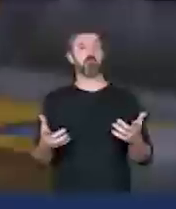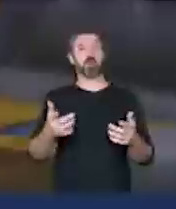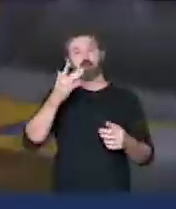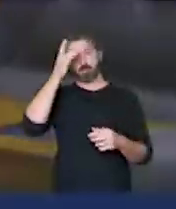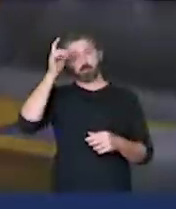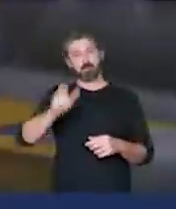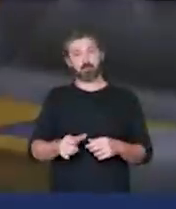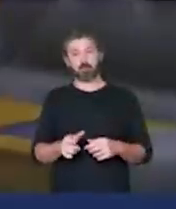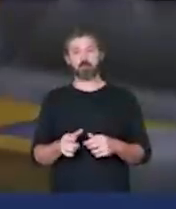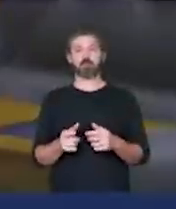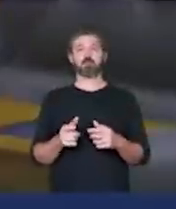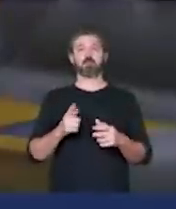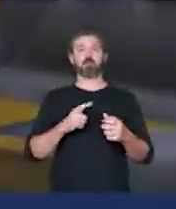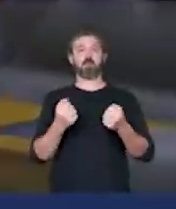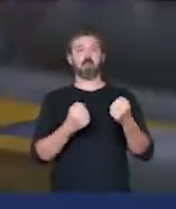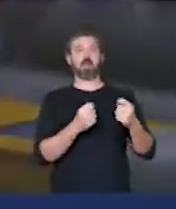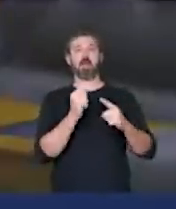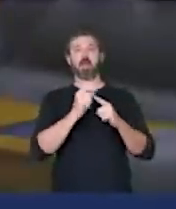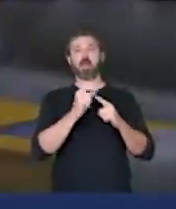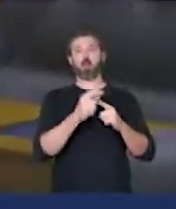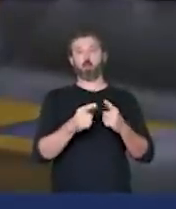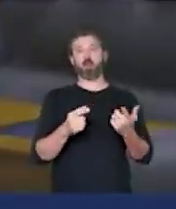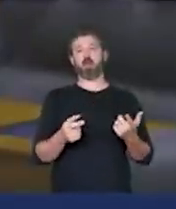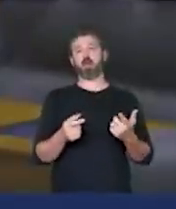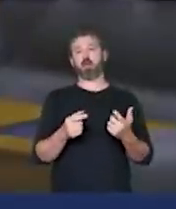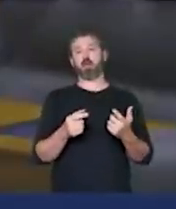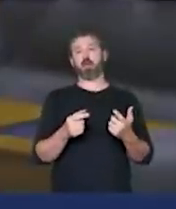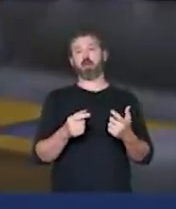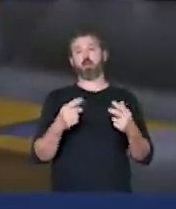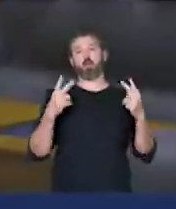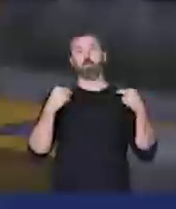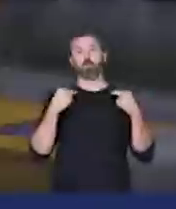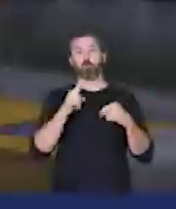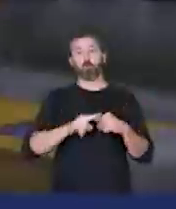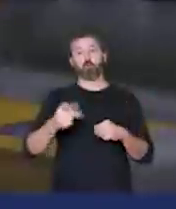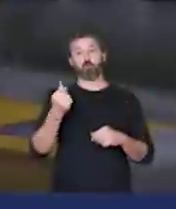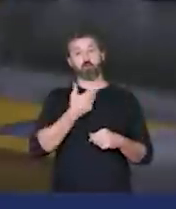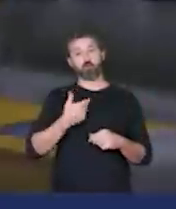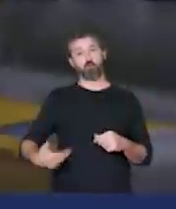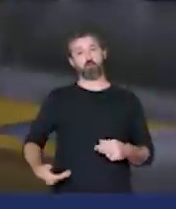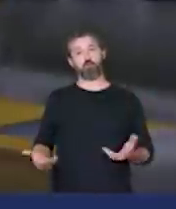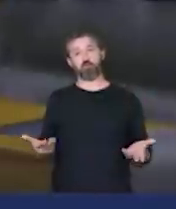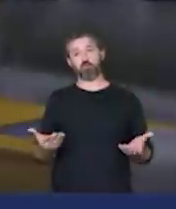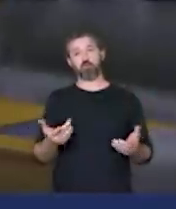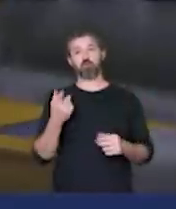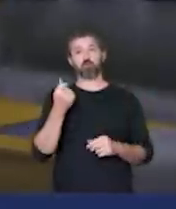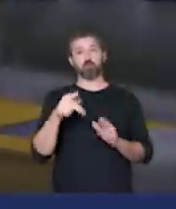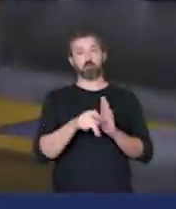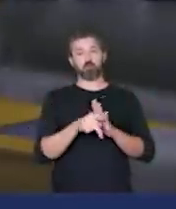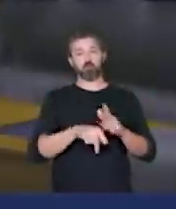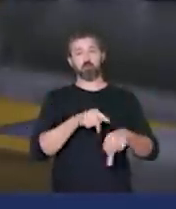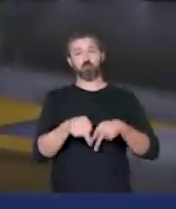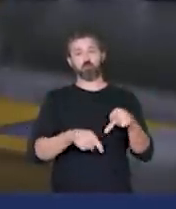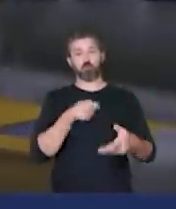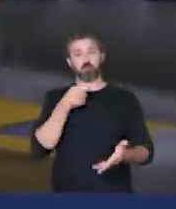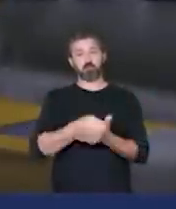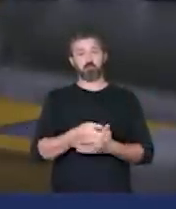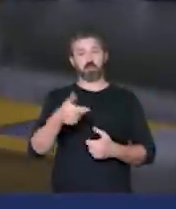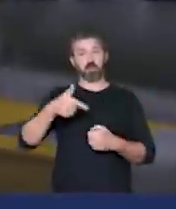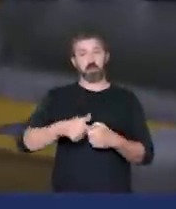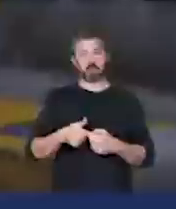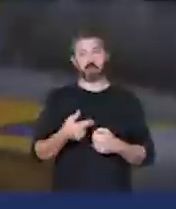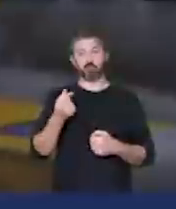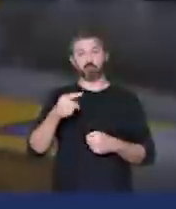anda com carro alugado e com motorista utilizando dinheiro público, utilizando dinheiro da população, pagando a gasolina com dinheiro